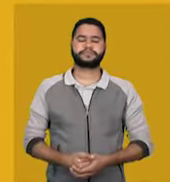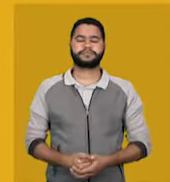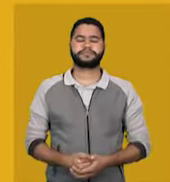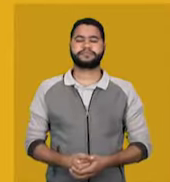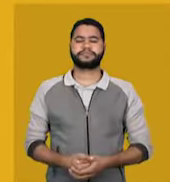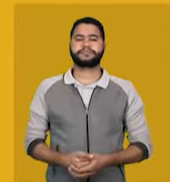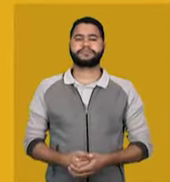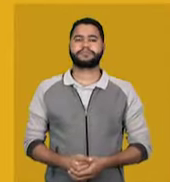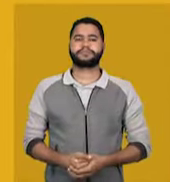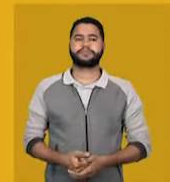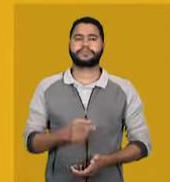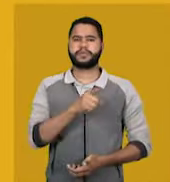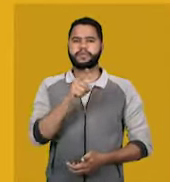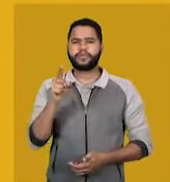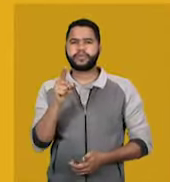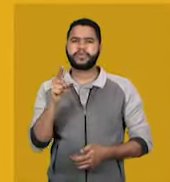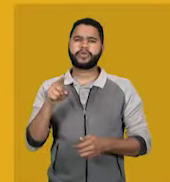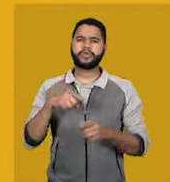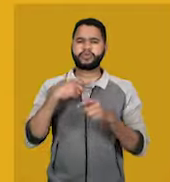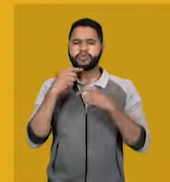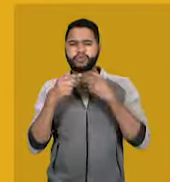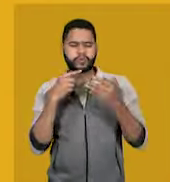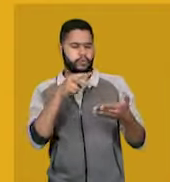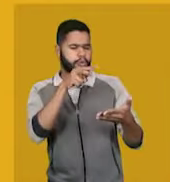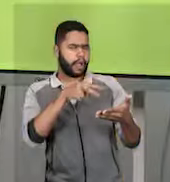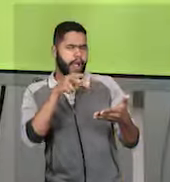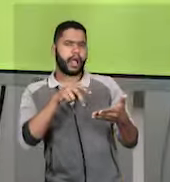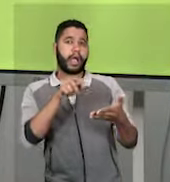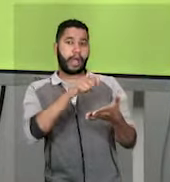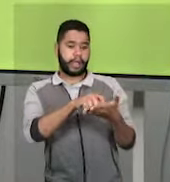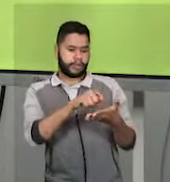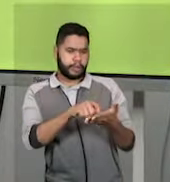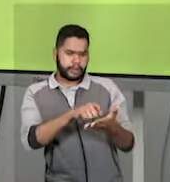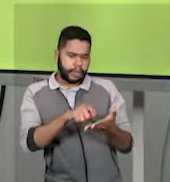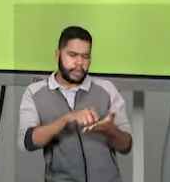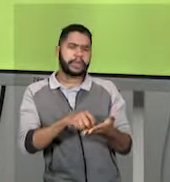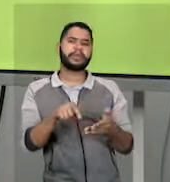Ok? Para você tirar suas dúvidas, anotar